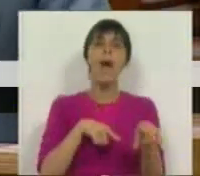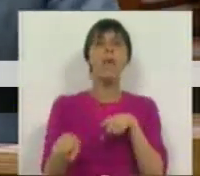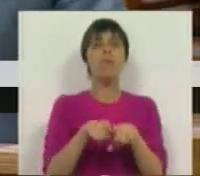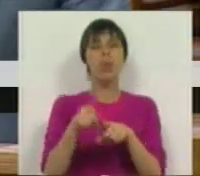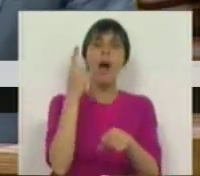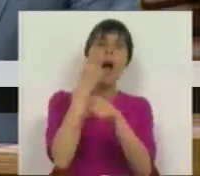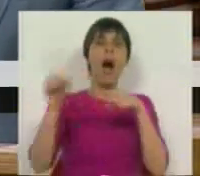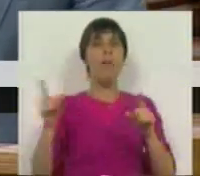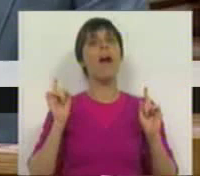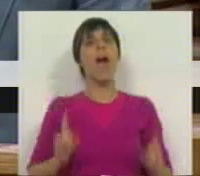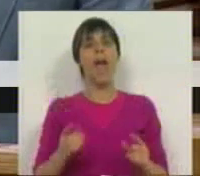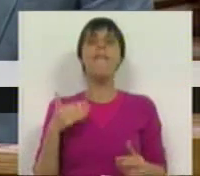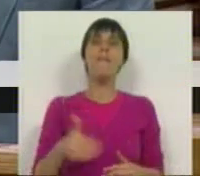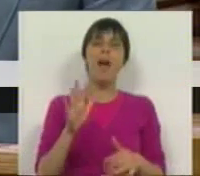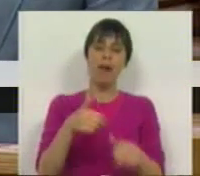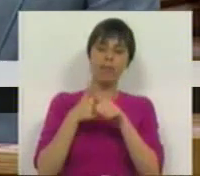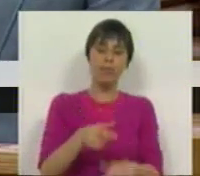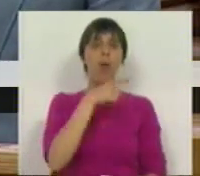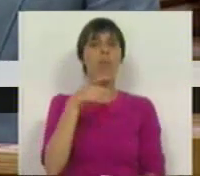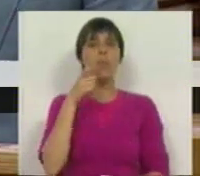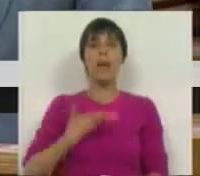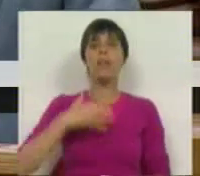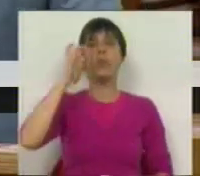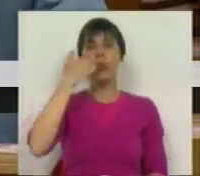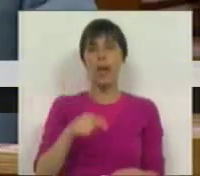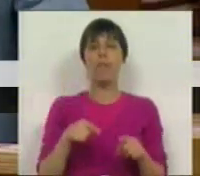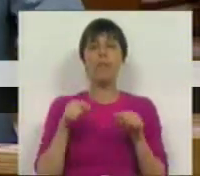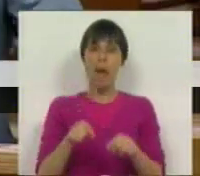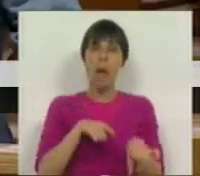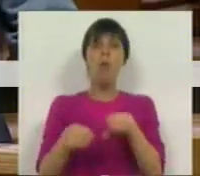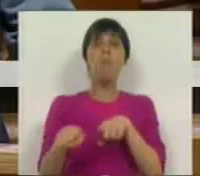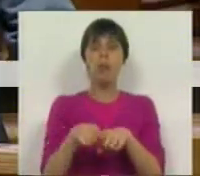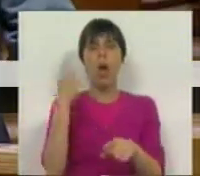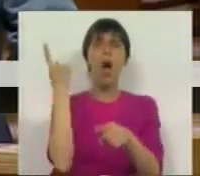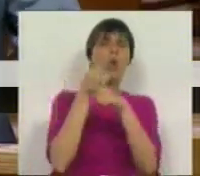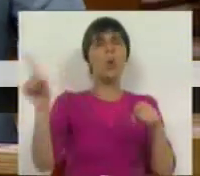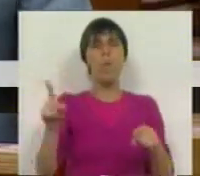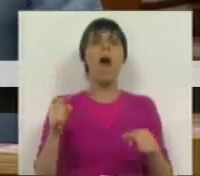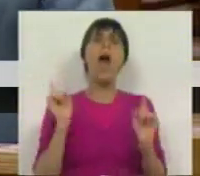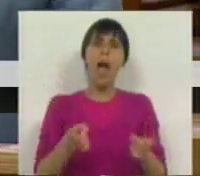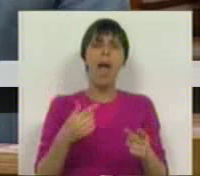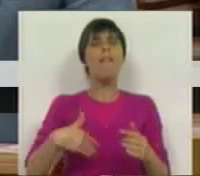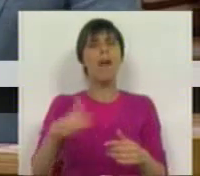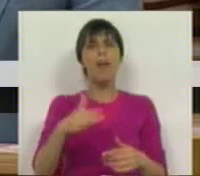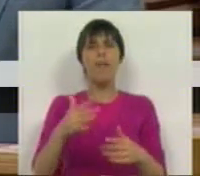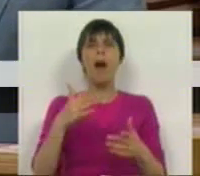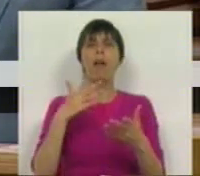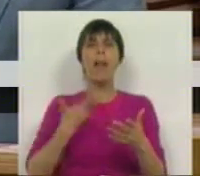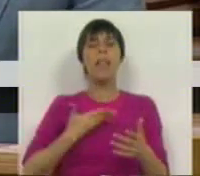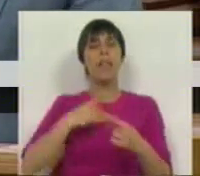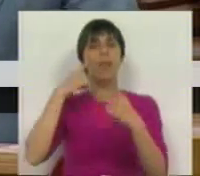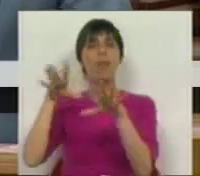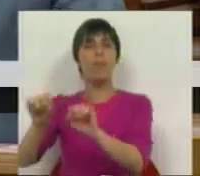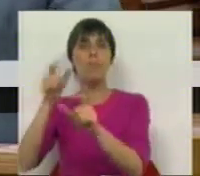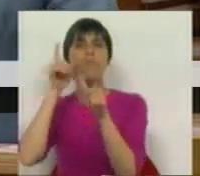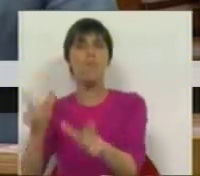que de uma vez por todas iria cumprir com as promessas de déficit. Esta era a política que de uma vez por todas iria colocar a mão na dívida